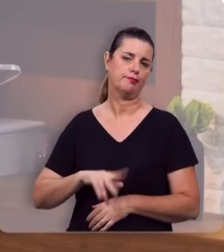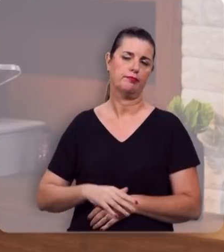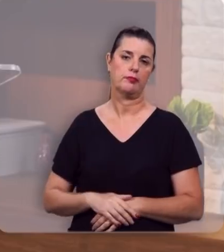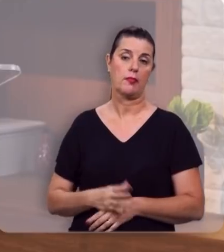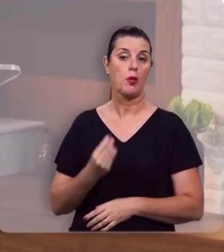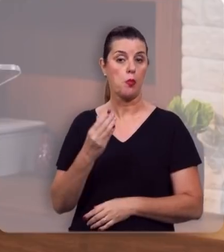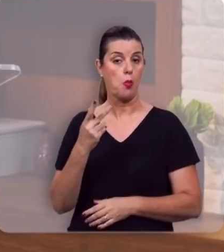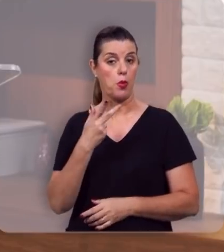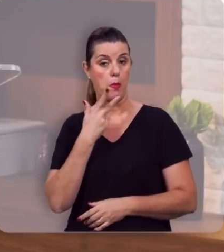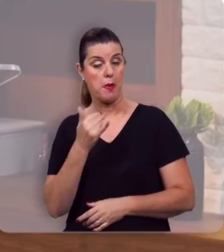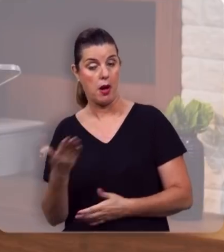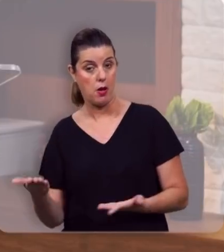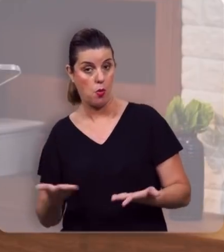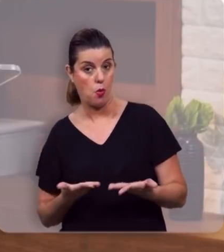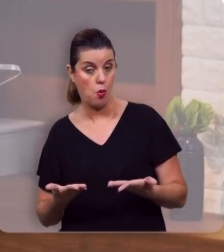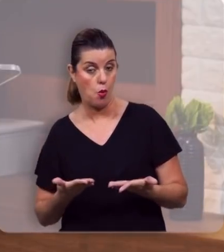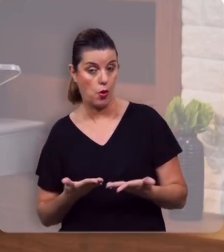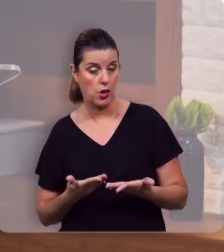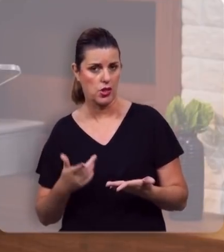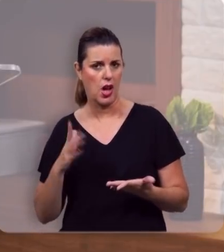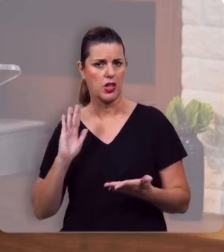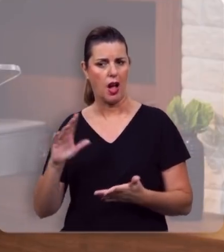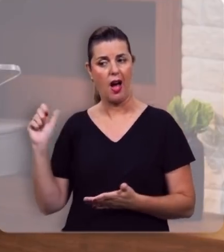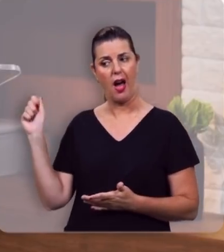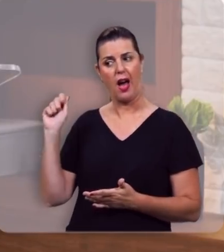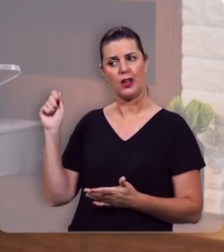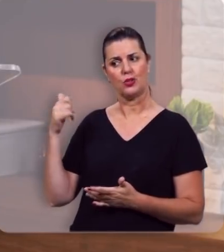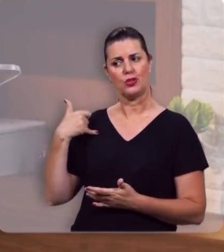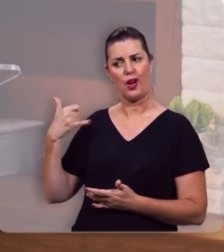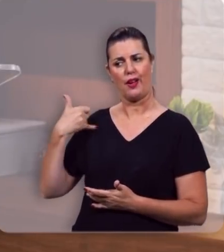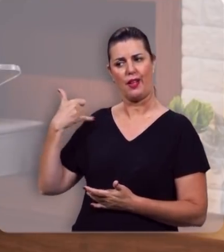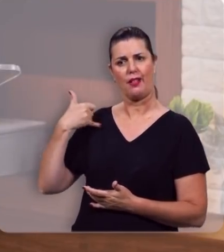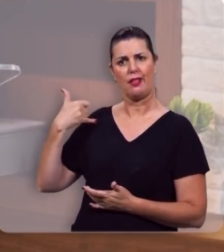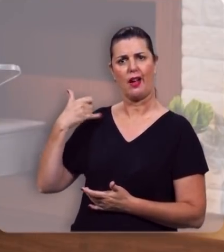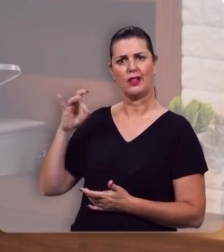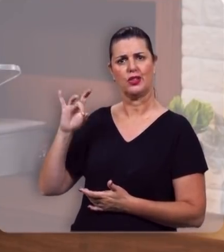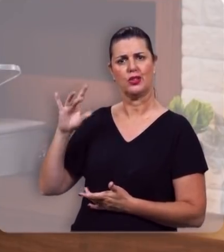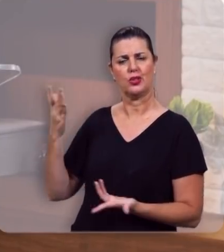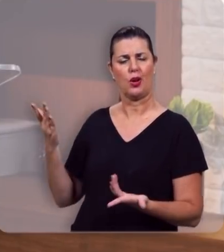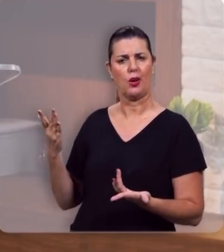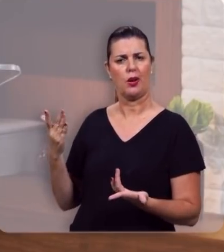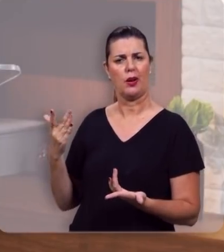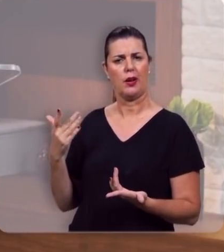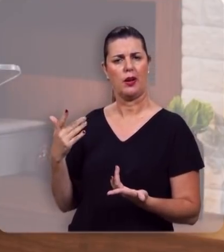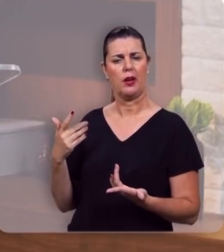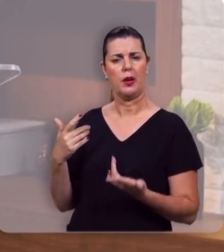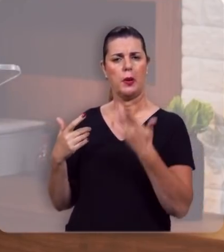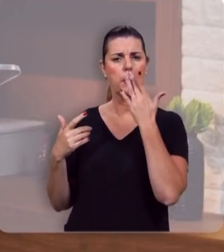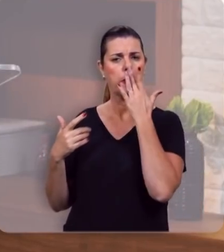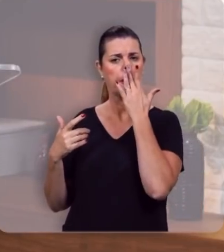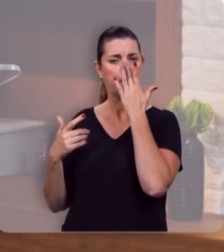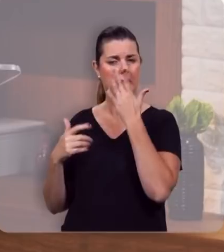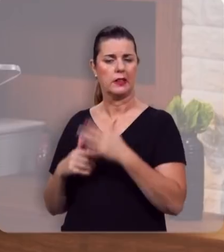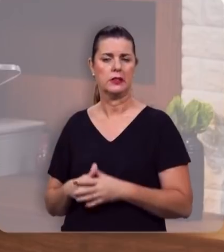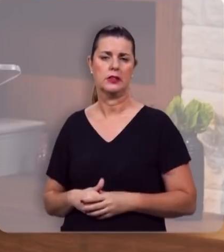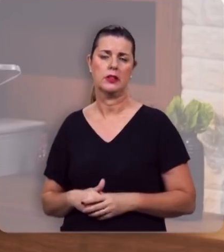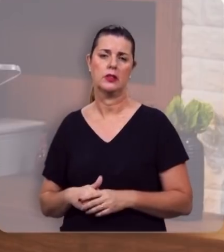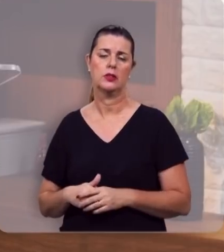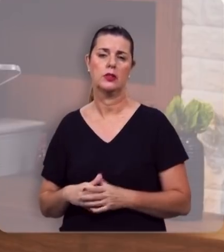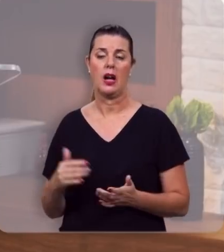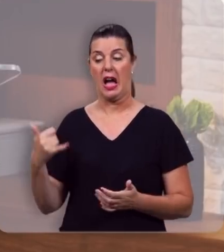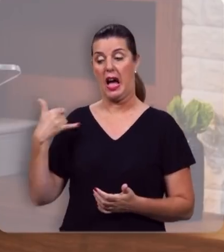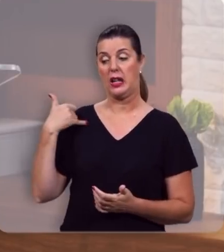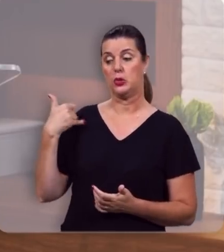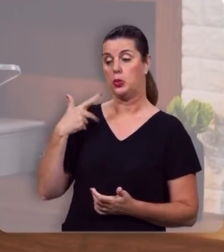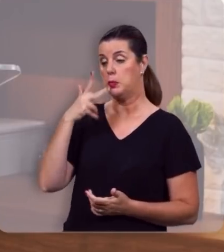Há muitos pais hoje que são adultos apenas na idade cronológica, a gente chamaria isso de adultescência,